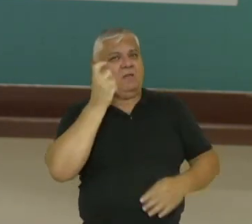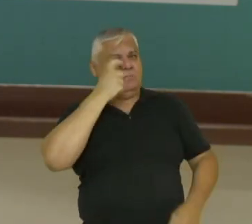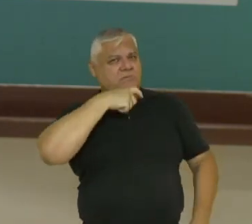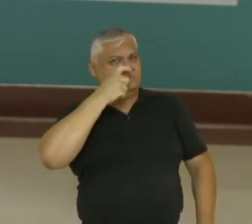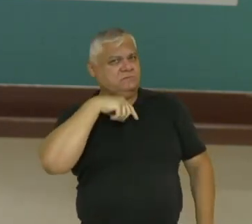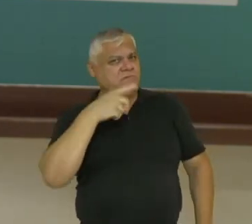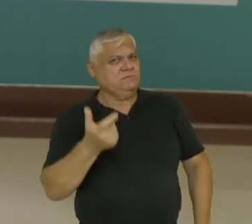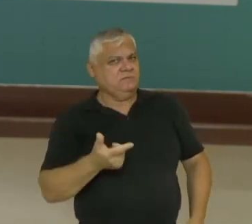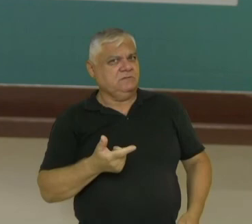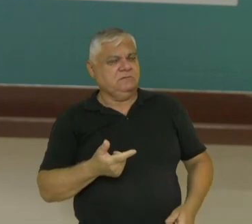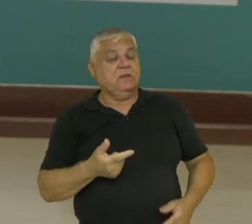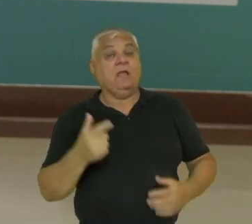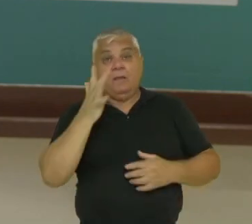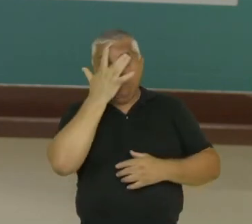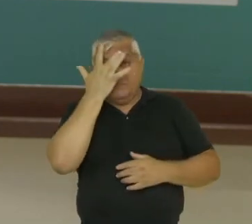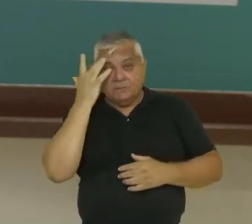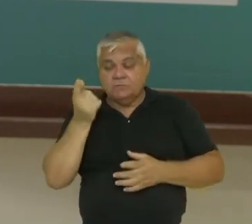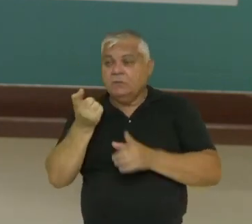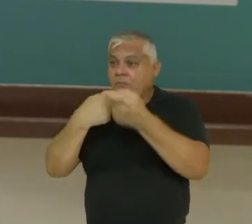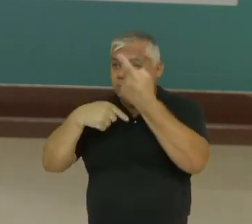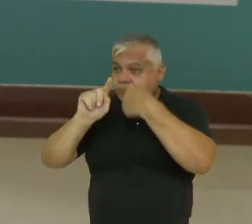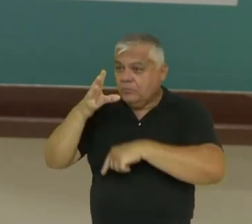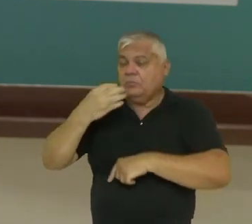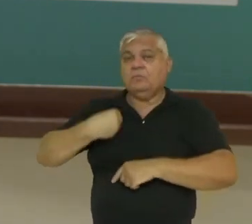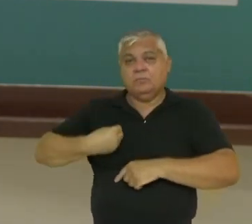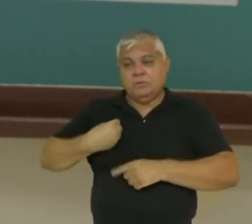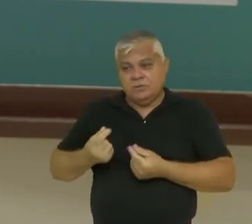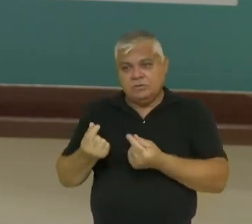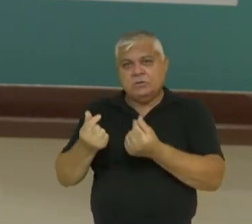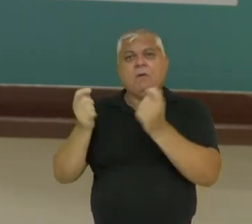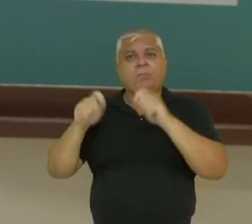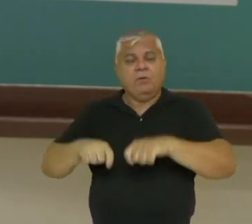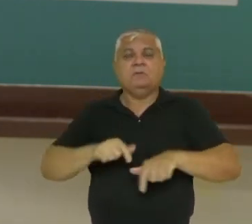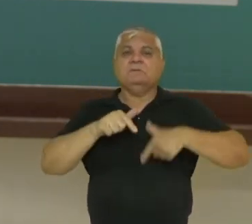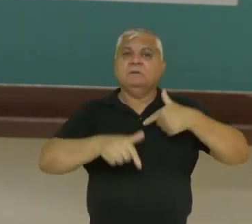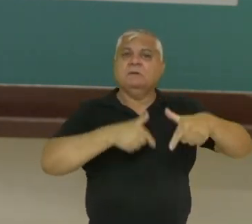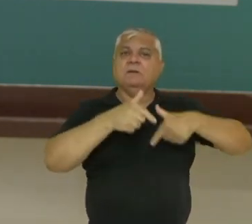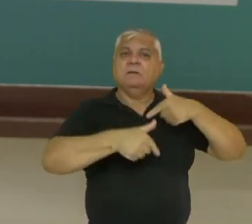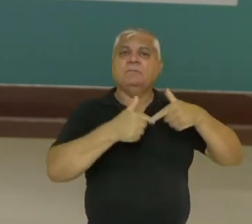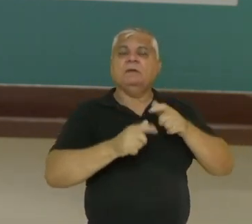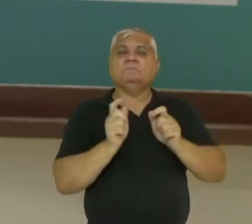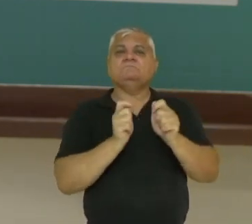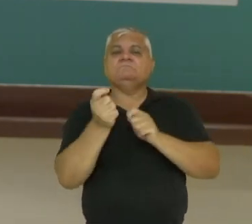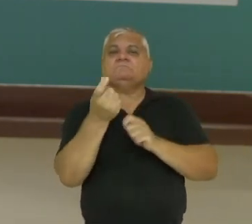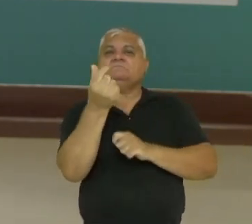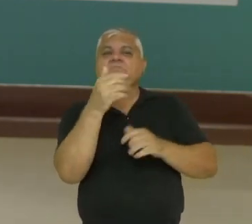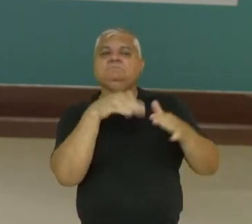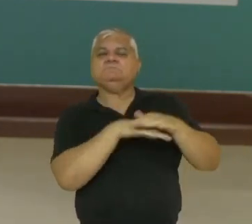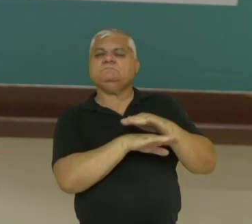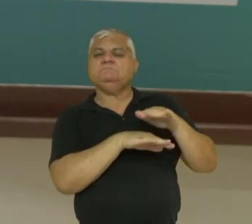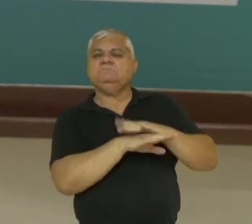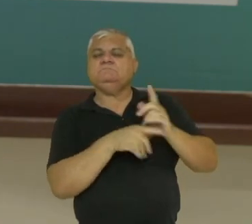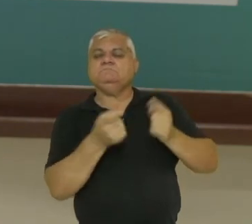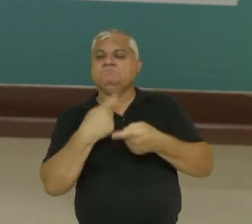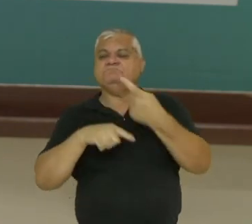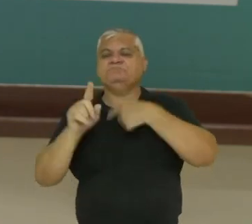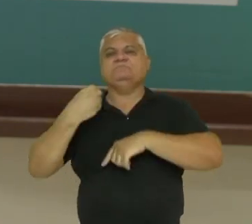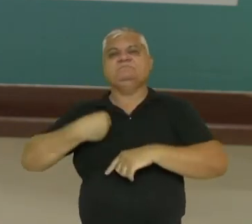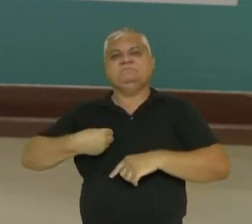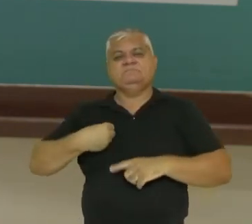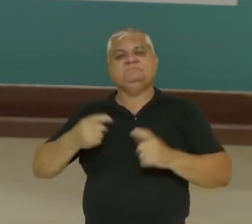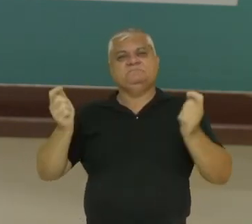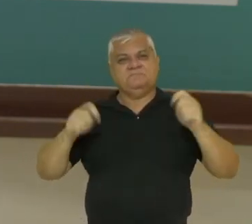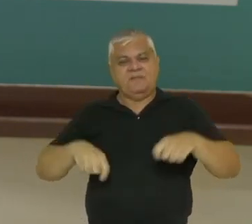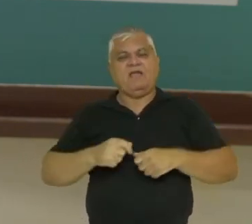ver a melhor adequação à nossa realidade. Eu acho que alguém ficou rico porque fez algo errado. Não,